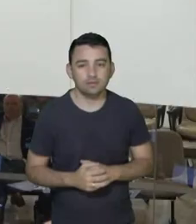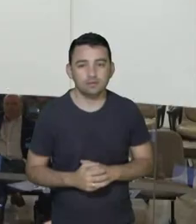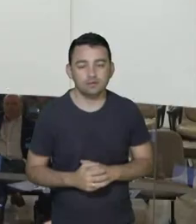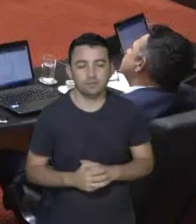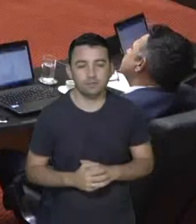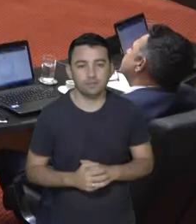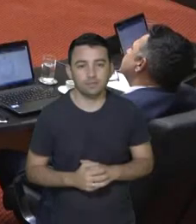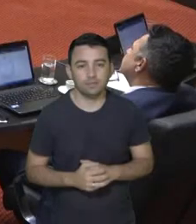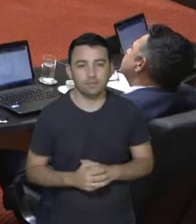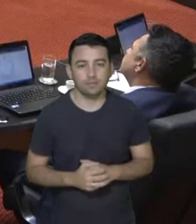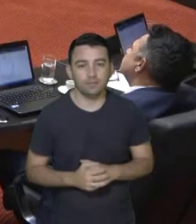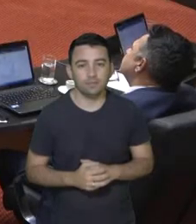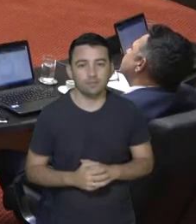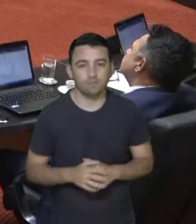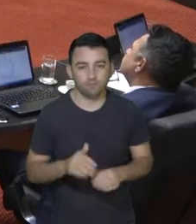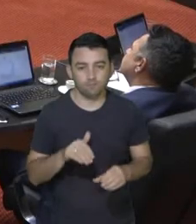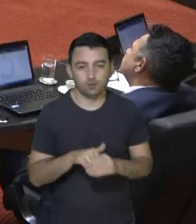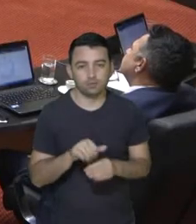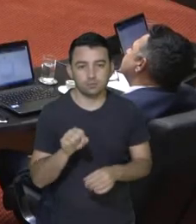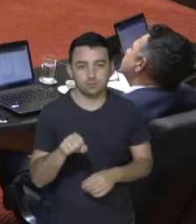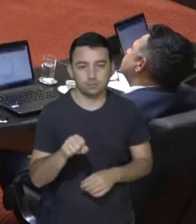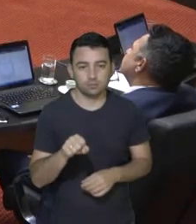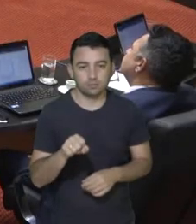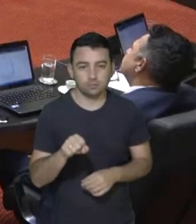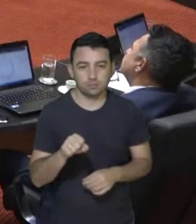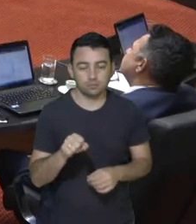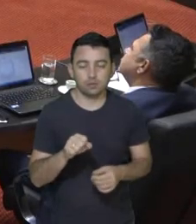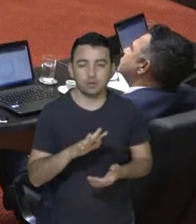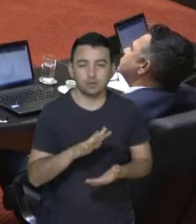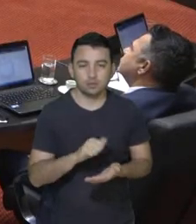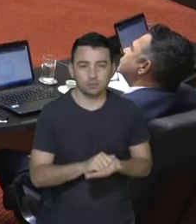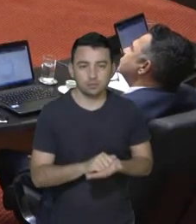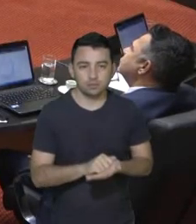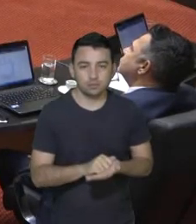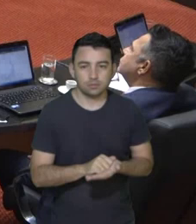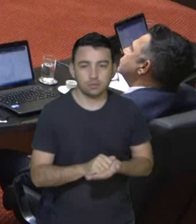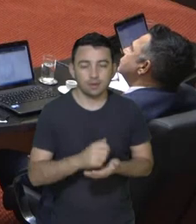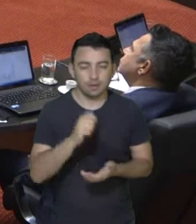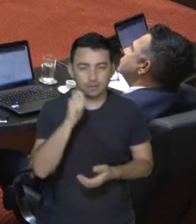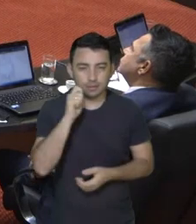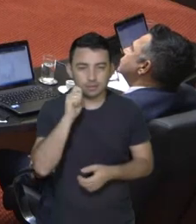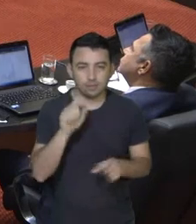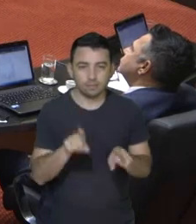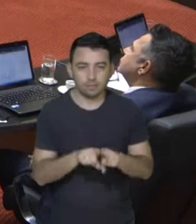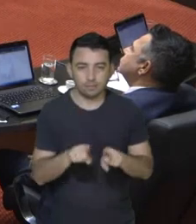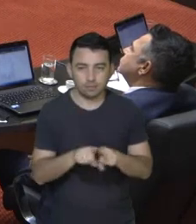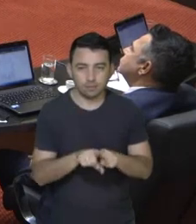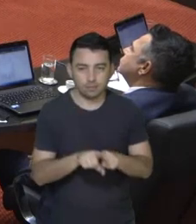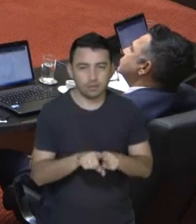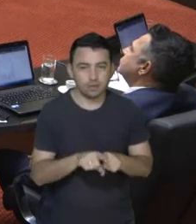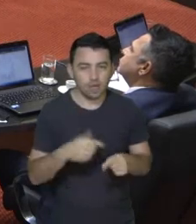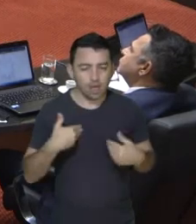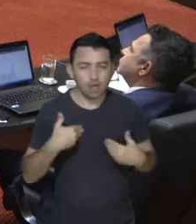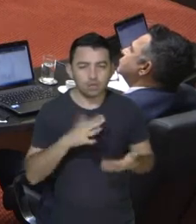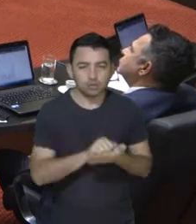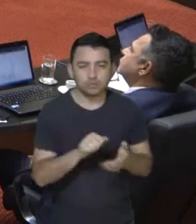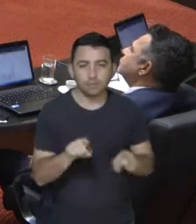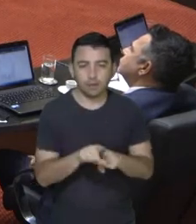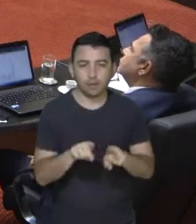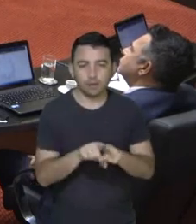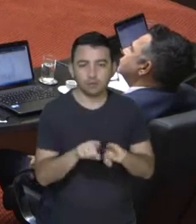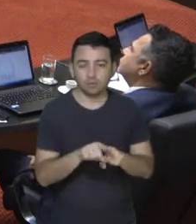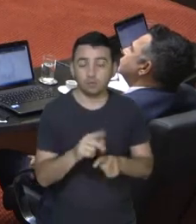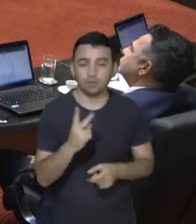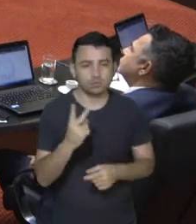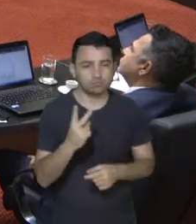O teu voto é sim. Não está registrado o voto da deputada Ana também, então eram 30. Registro o meu também, senhor presidente. Não foi